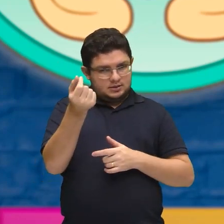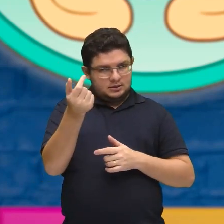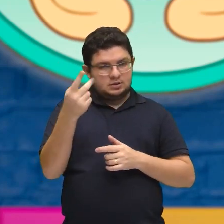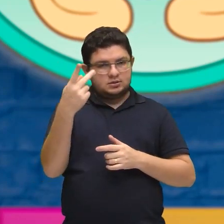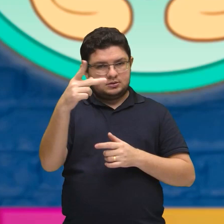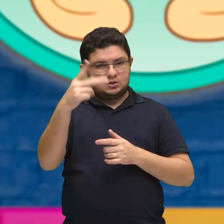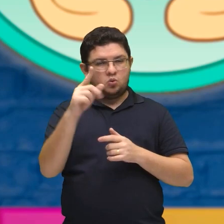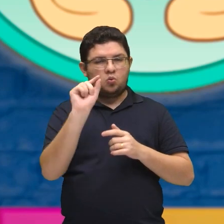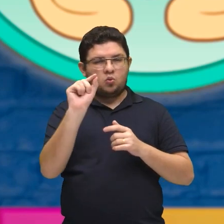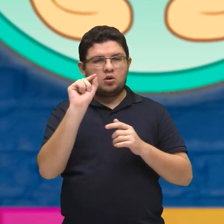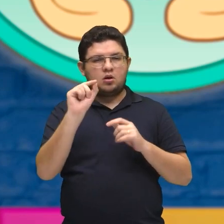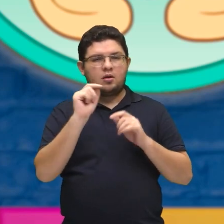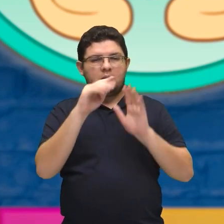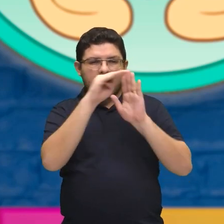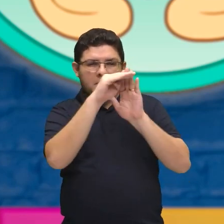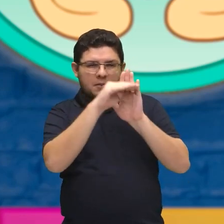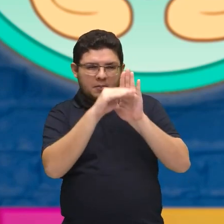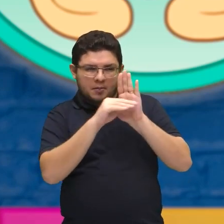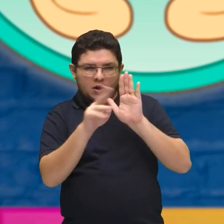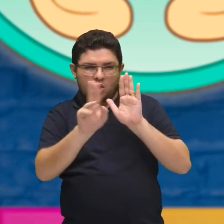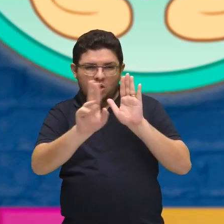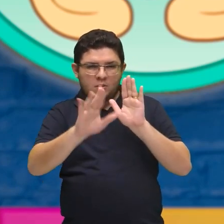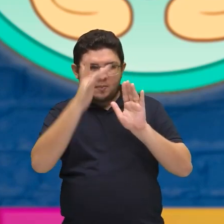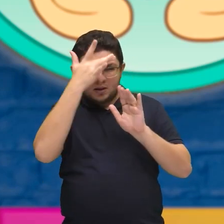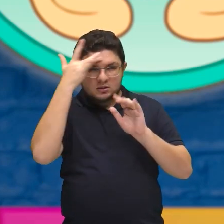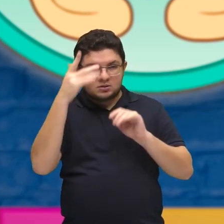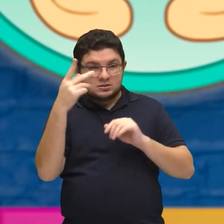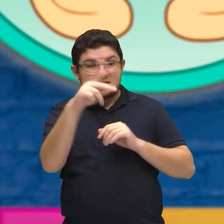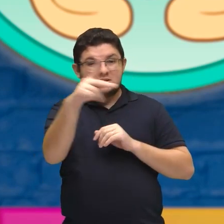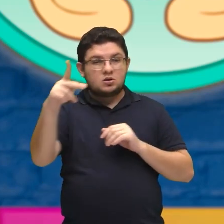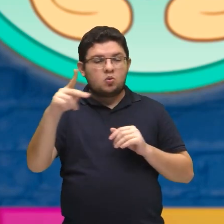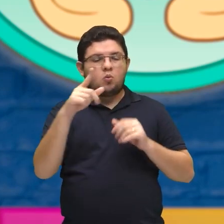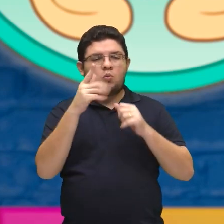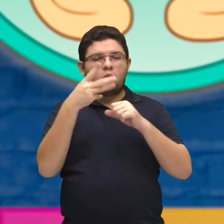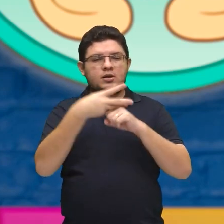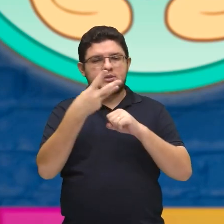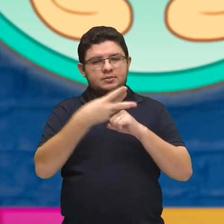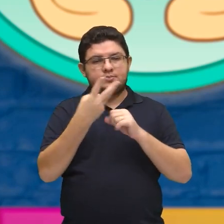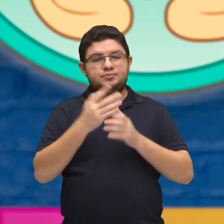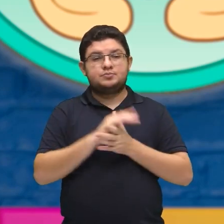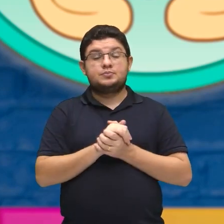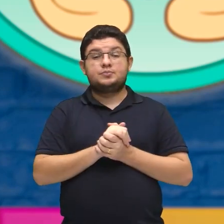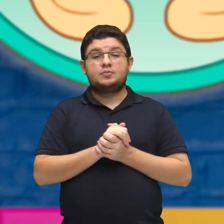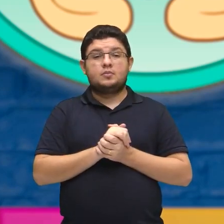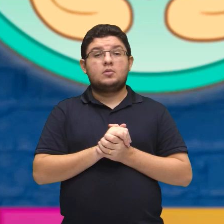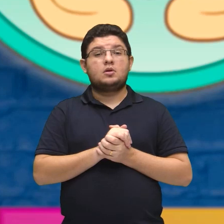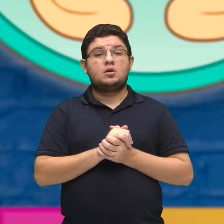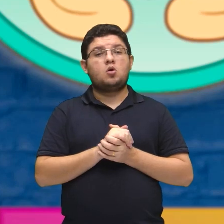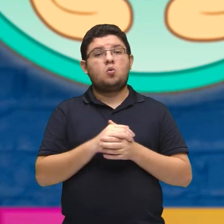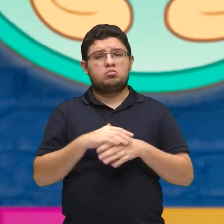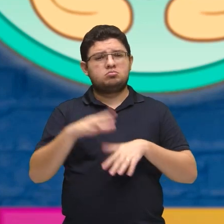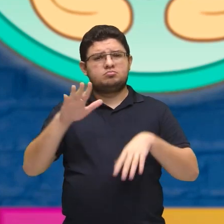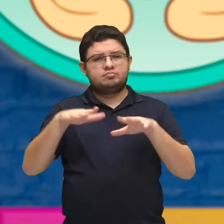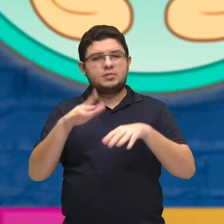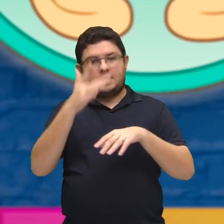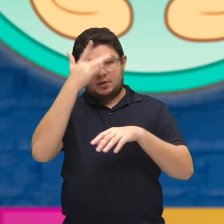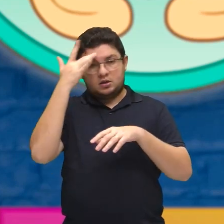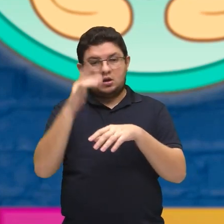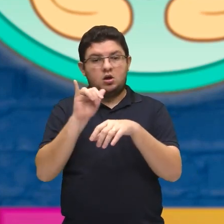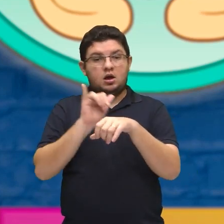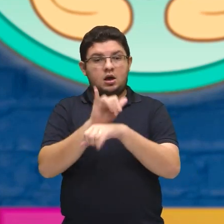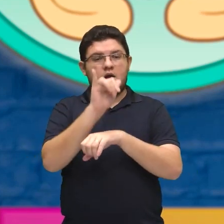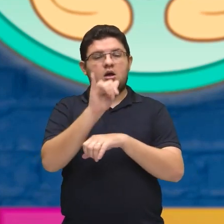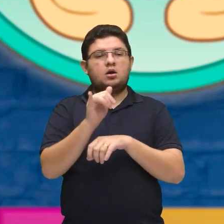Do WhatsApp. Então, são pessoas em que são enganadas no nome de outras pessoas. Então, isso